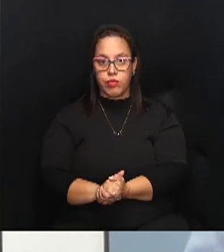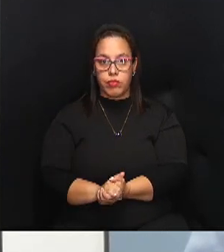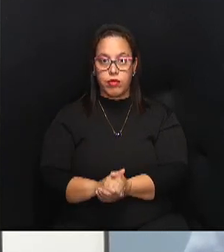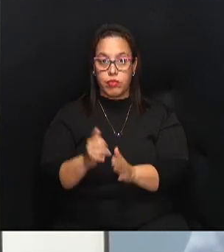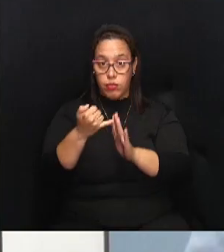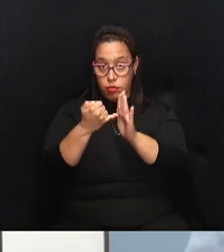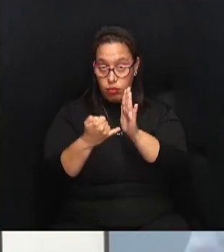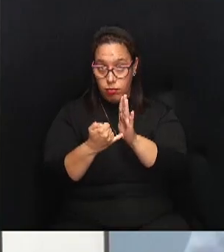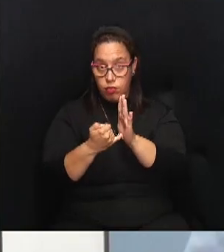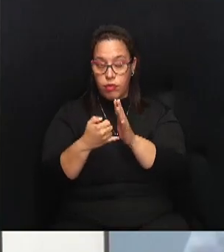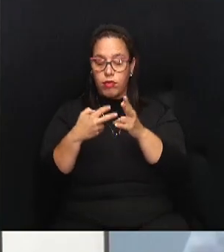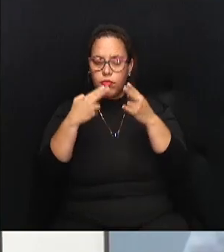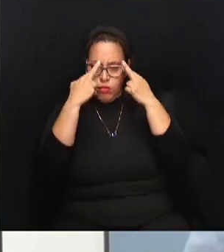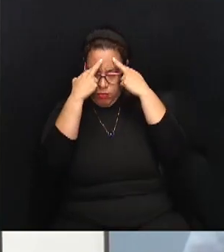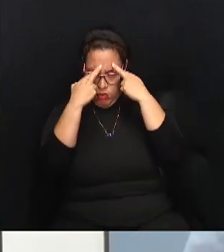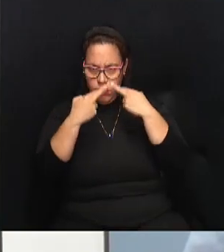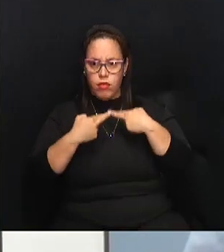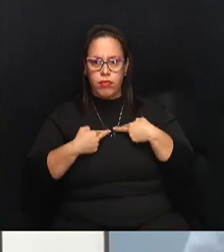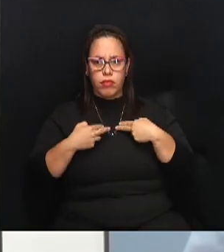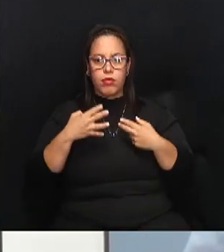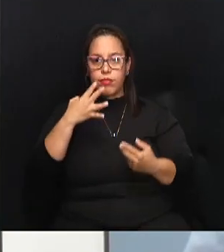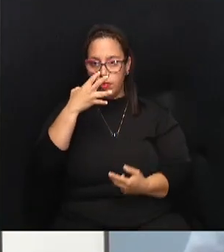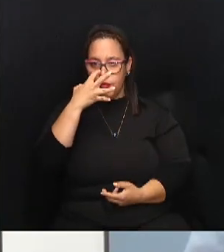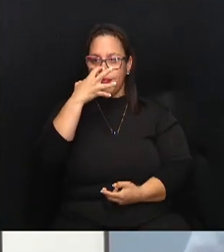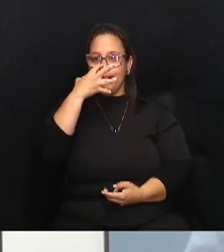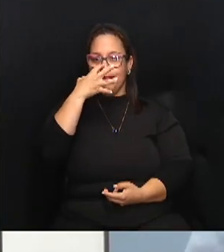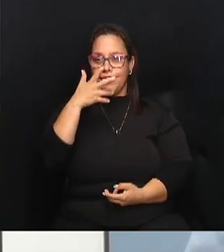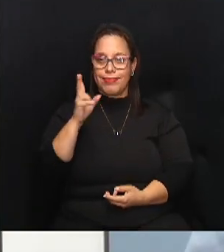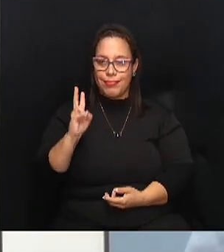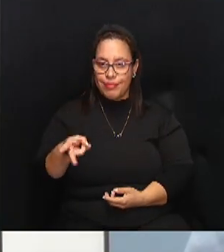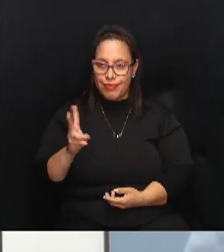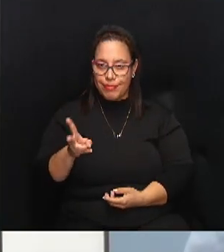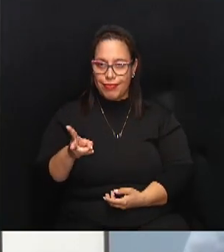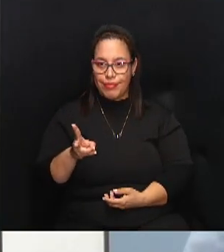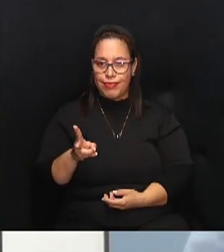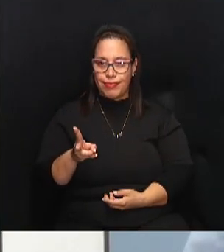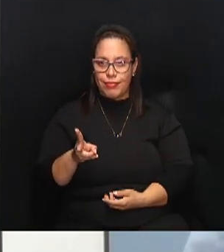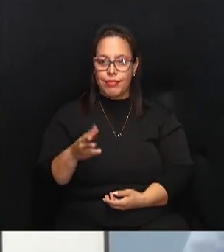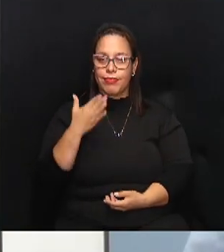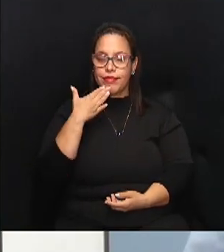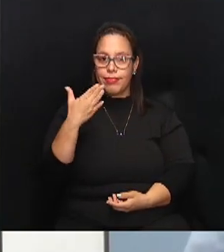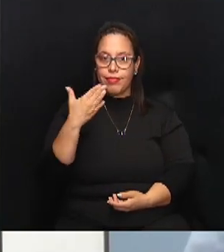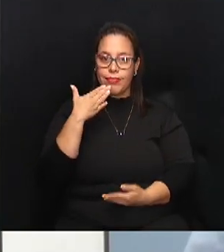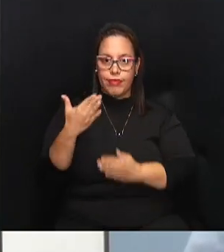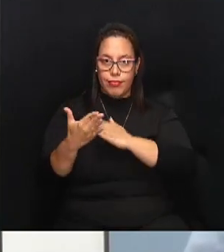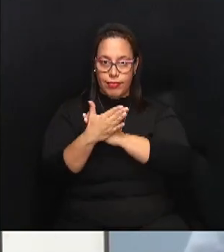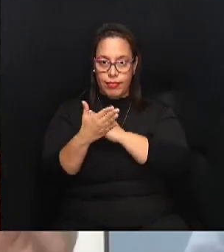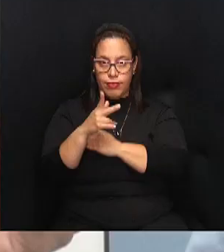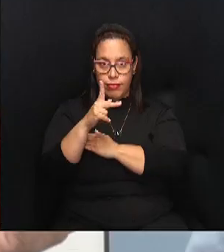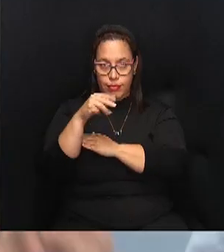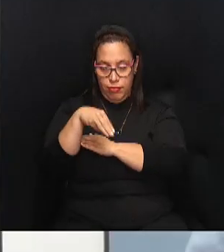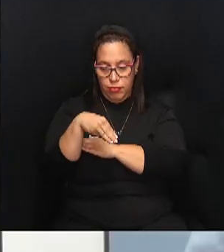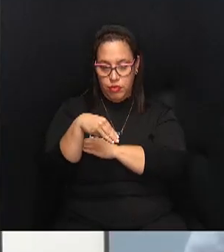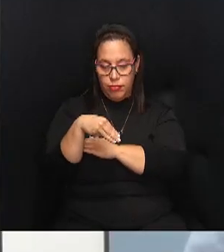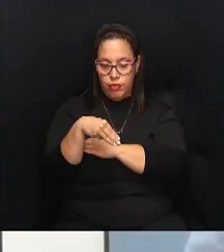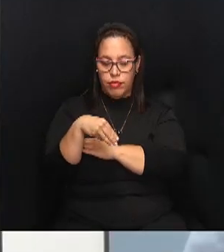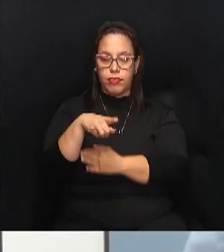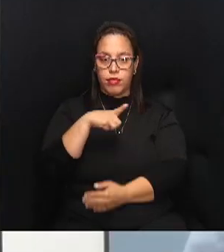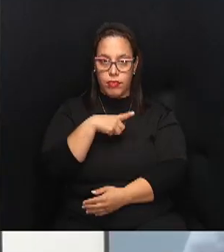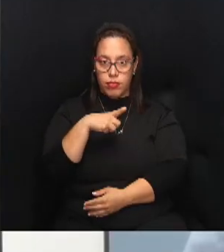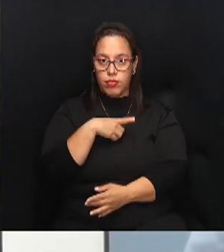instituição também muito respeitada, admirada, e sempre que a gente tem solicitado o apoio da PM, tem